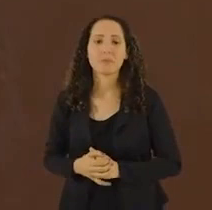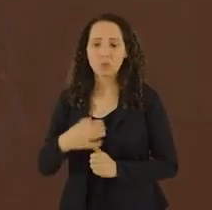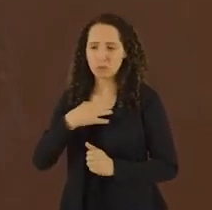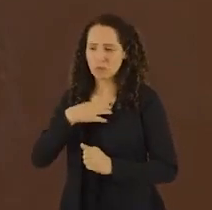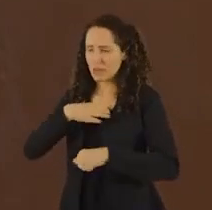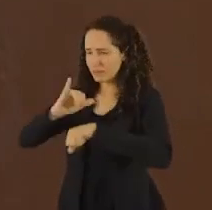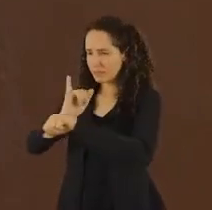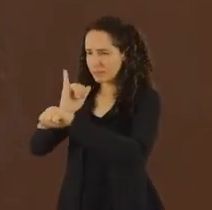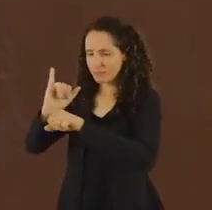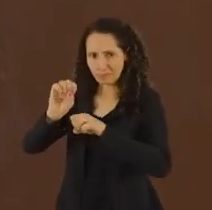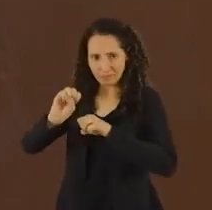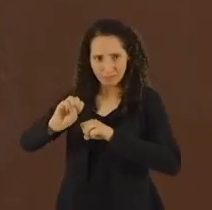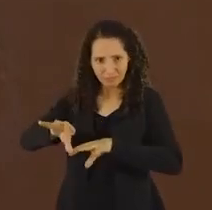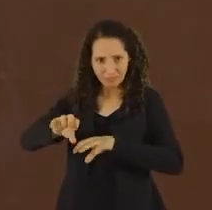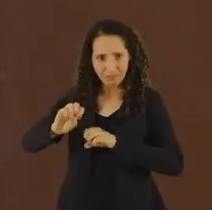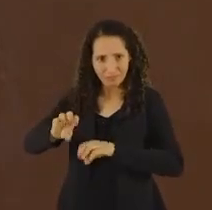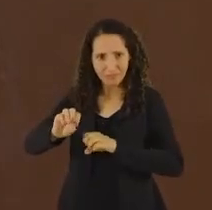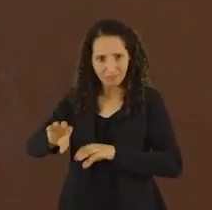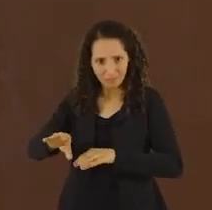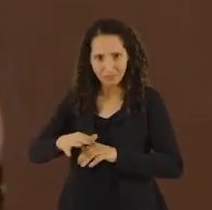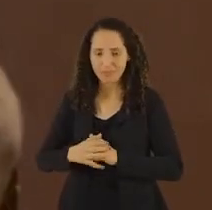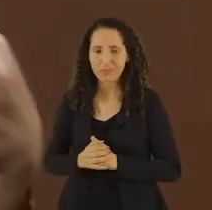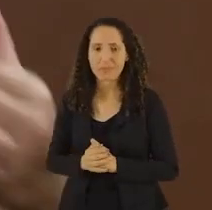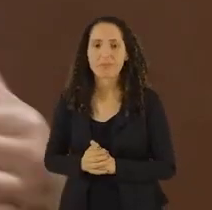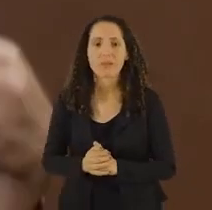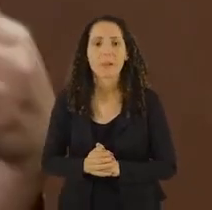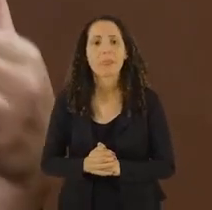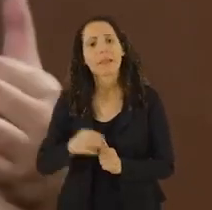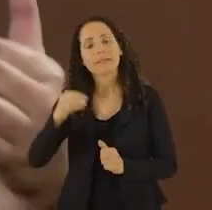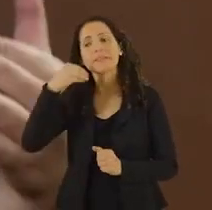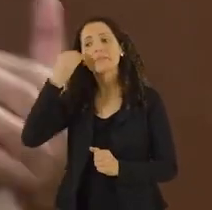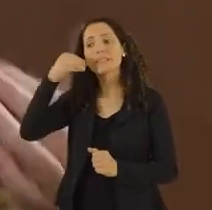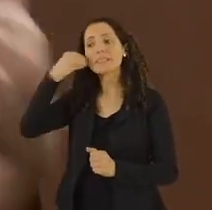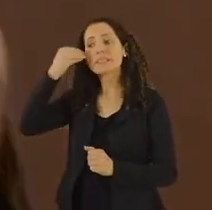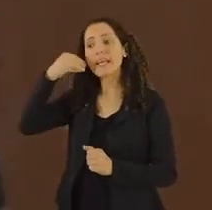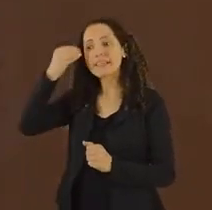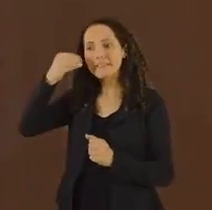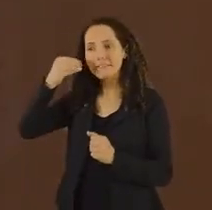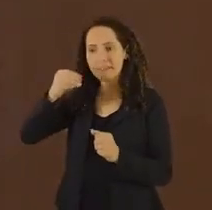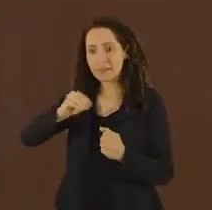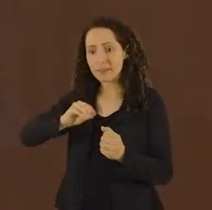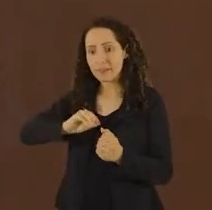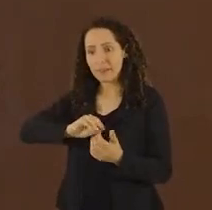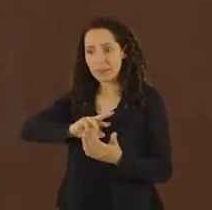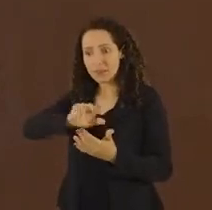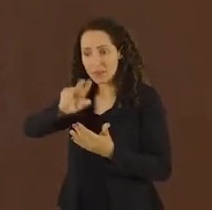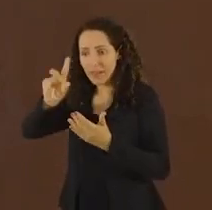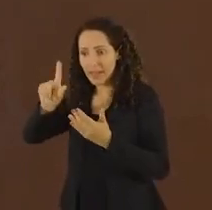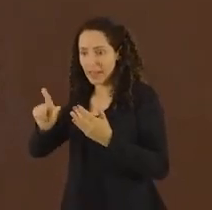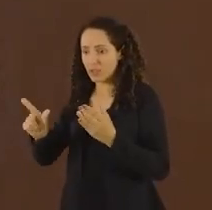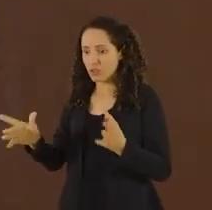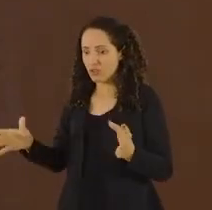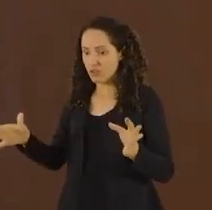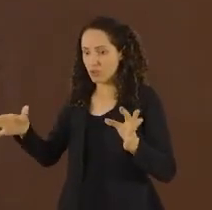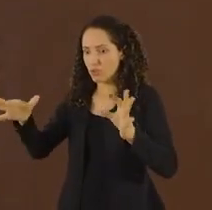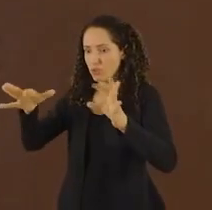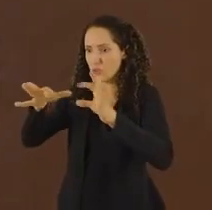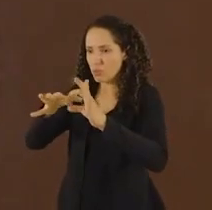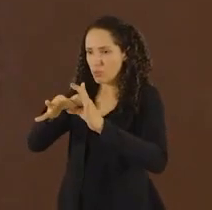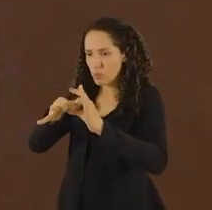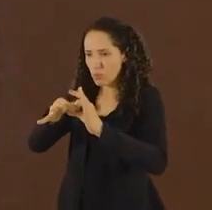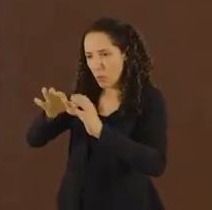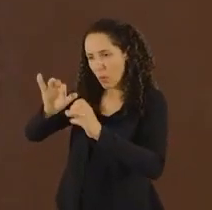e que pessoas que tenham diferentes experiências no campo da educação possam se encontrar nesse grupo para